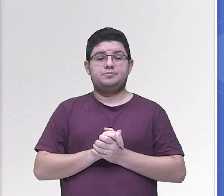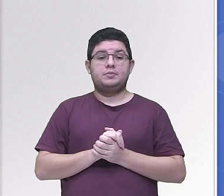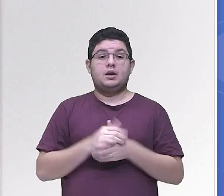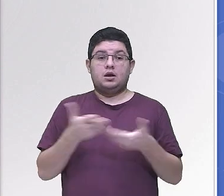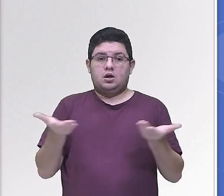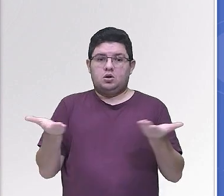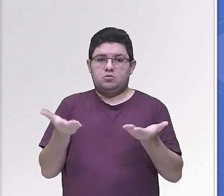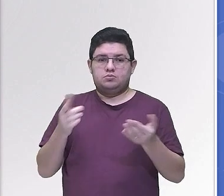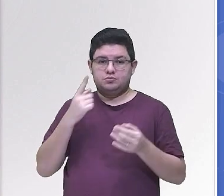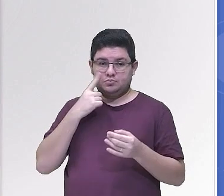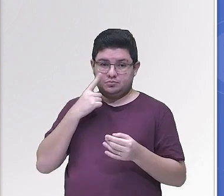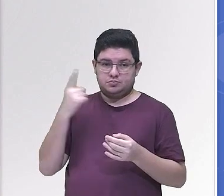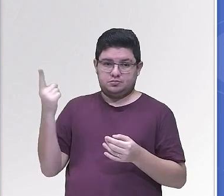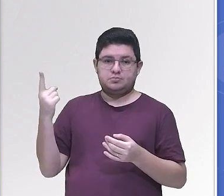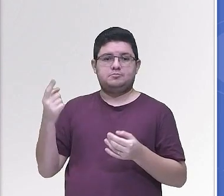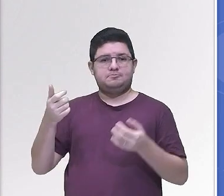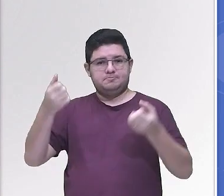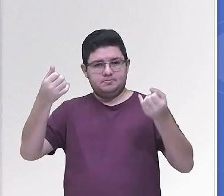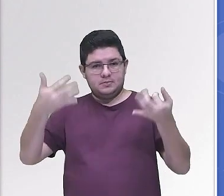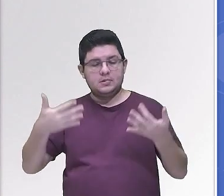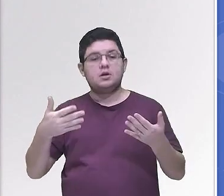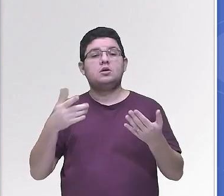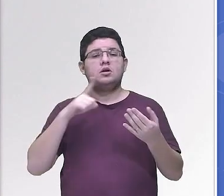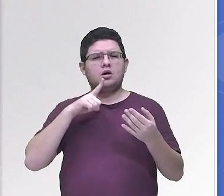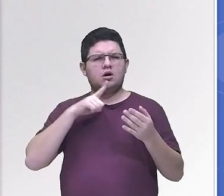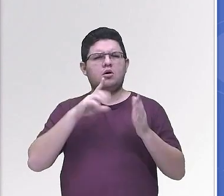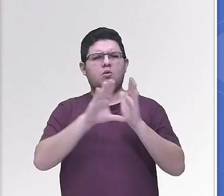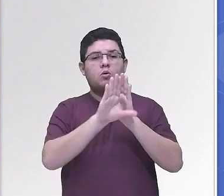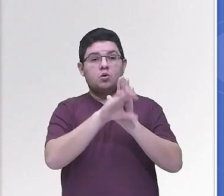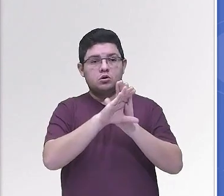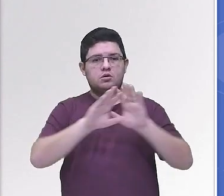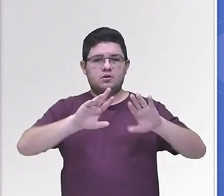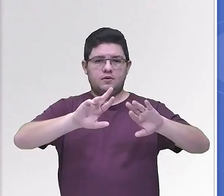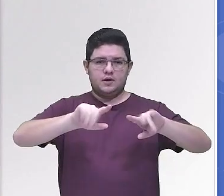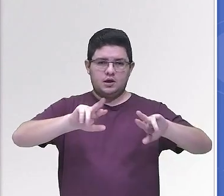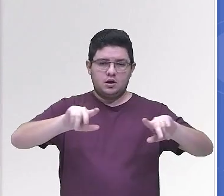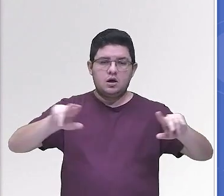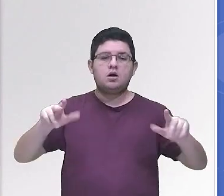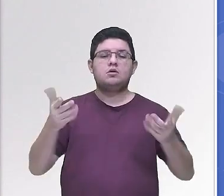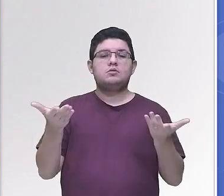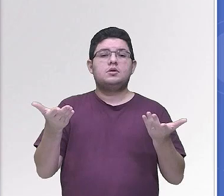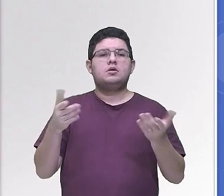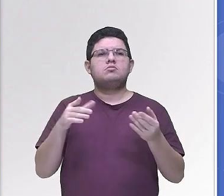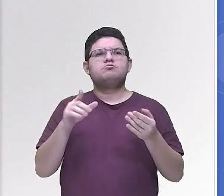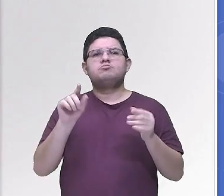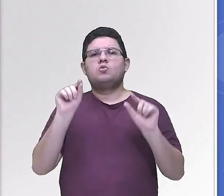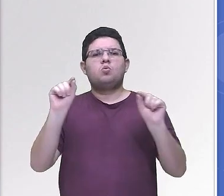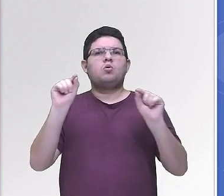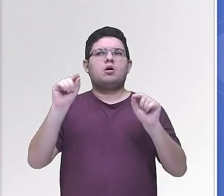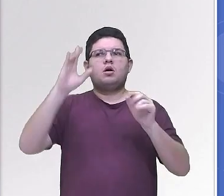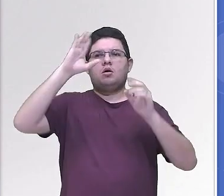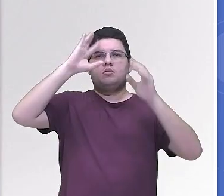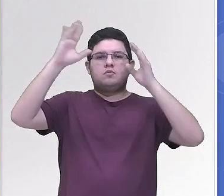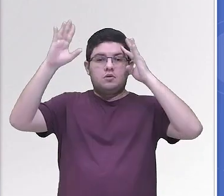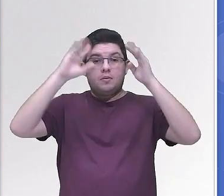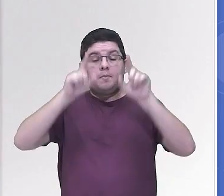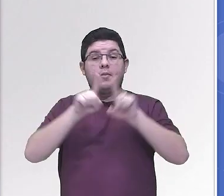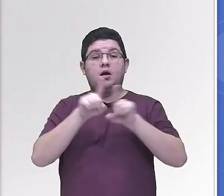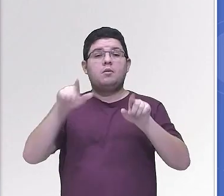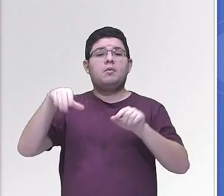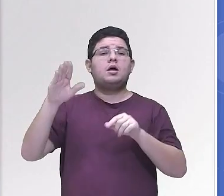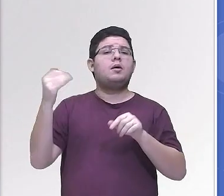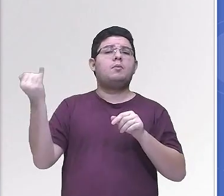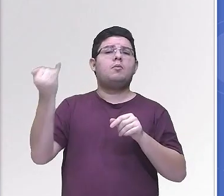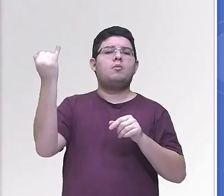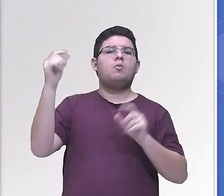gente, olha, existem vários conceitos com relação à pergunta o que é a filosofia, mas o mais importante o que